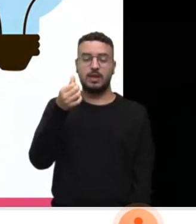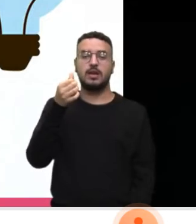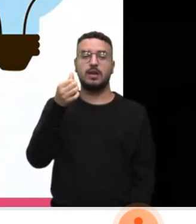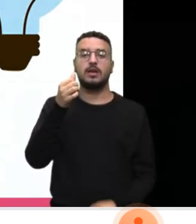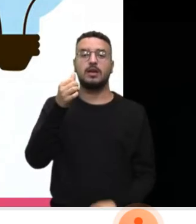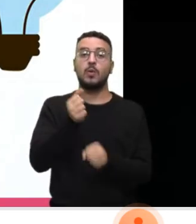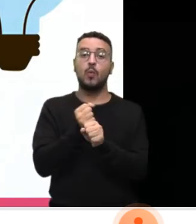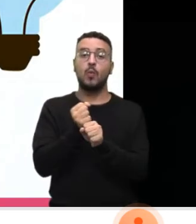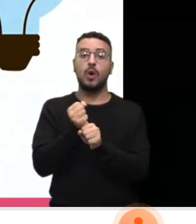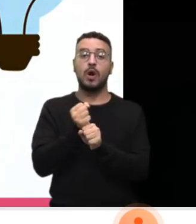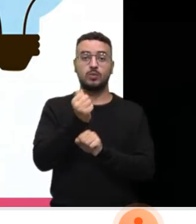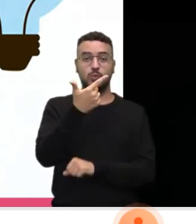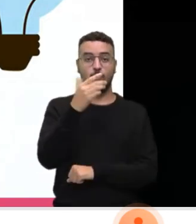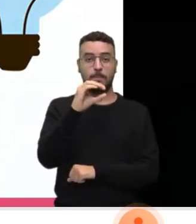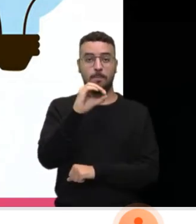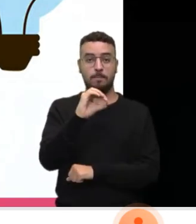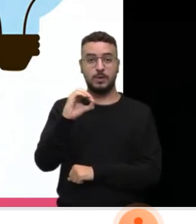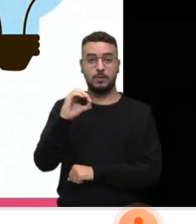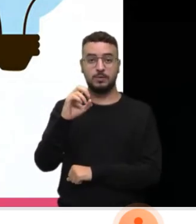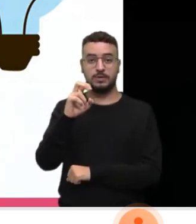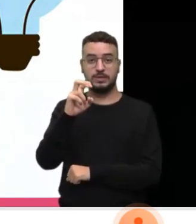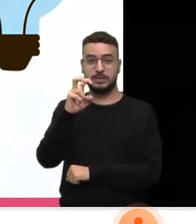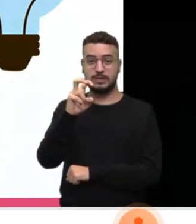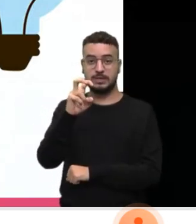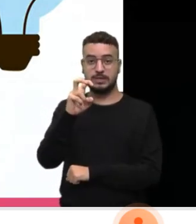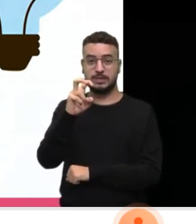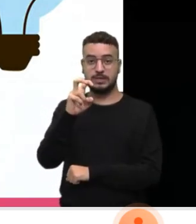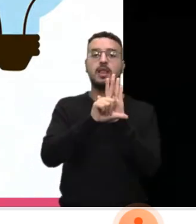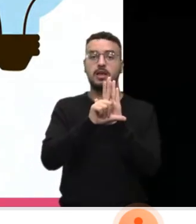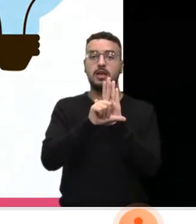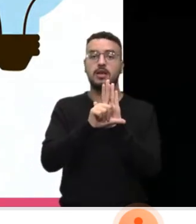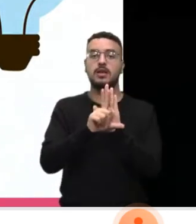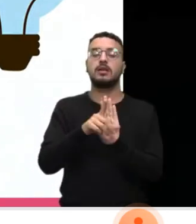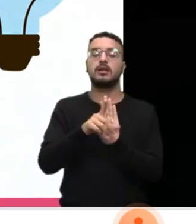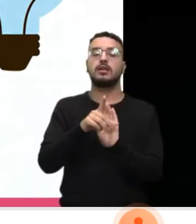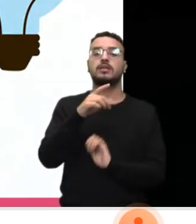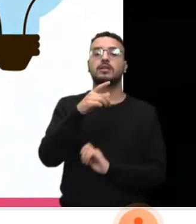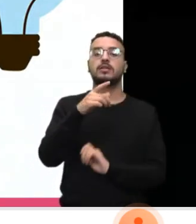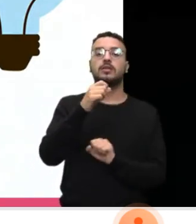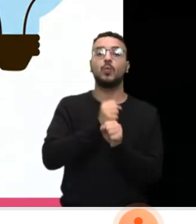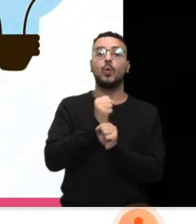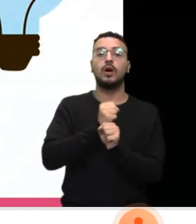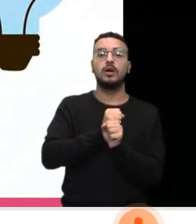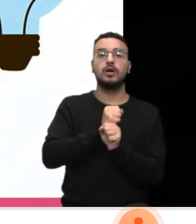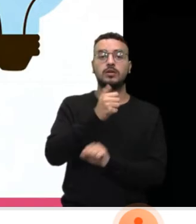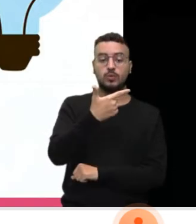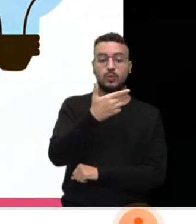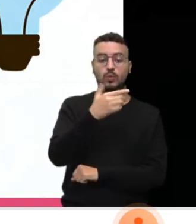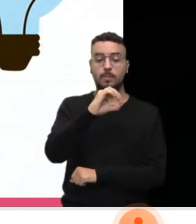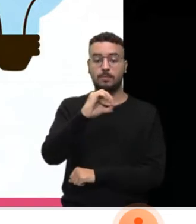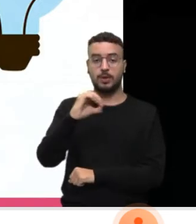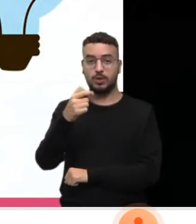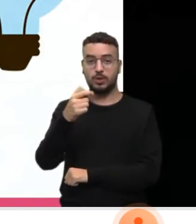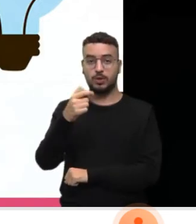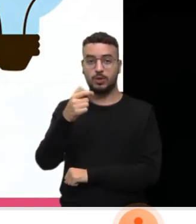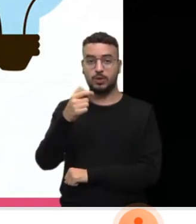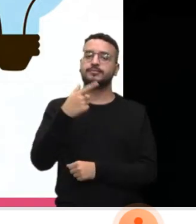também da lei, né, que reconhece a Libras de 2002. Esses documentos, eles